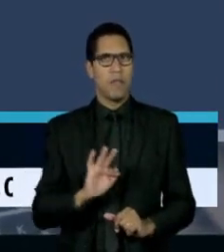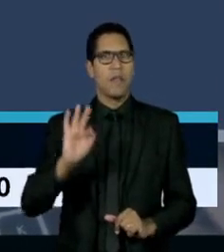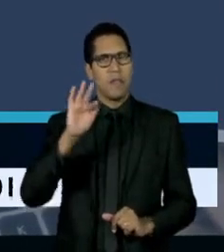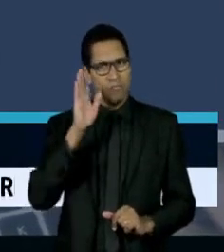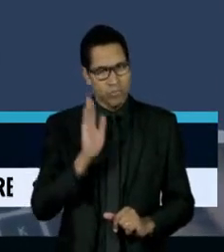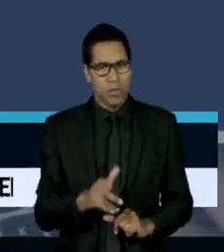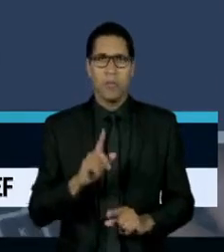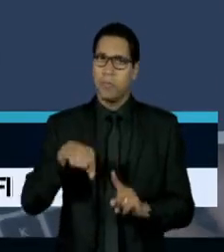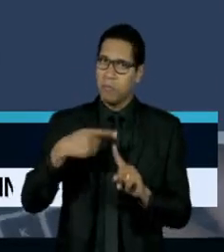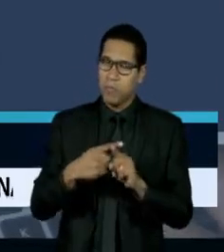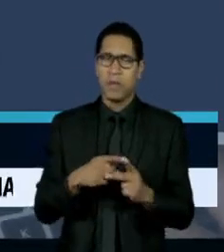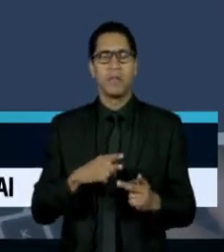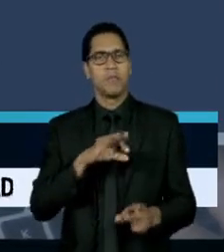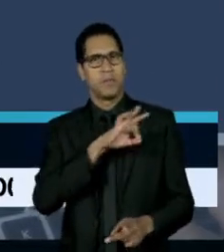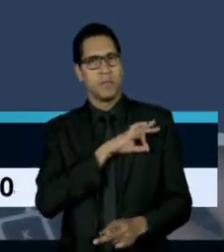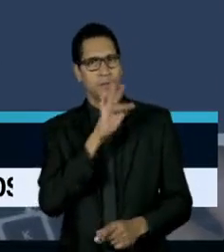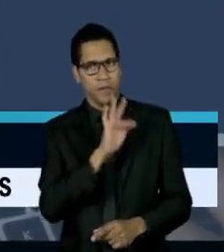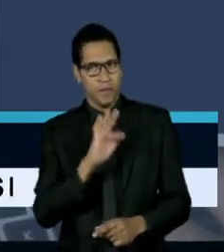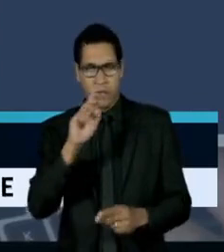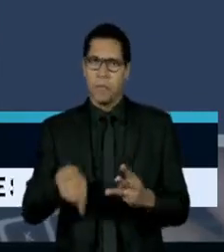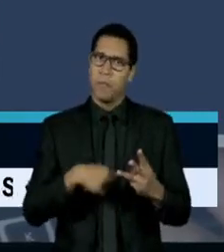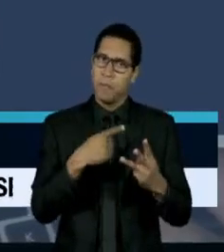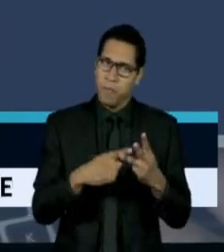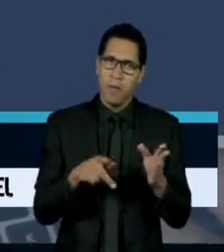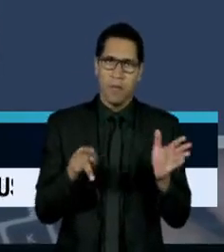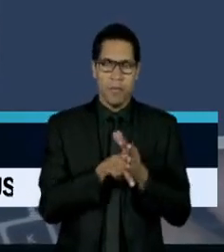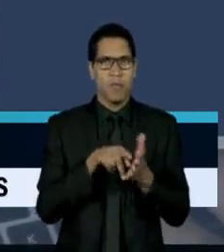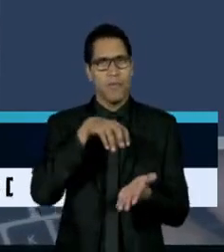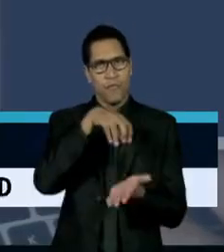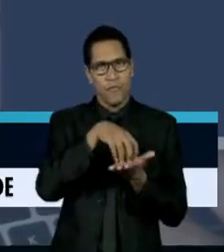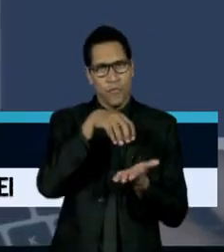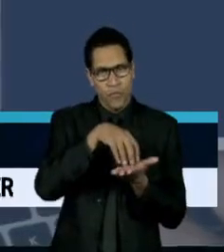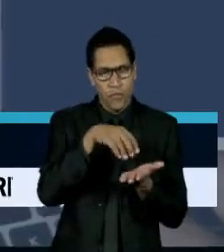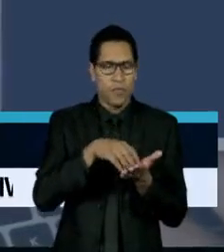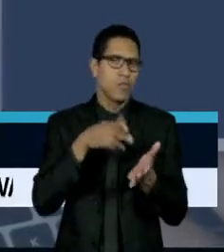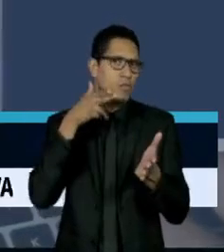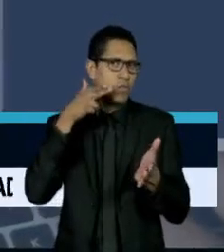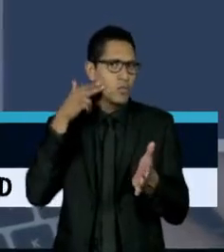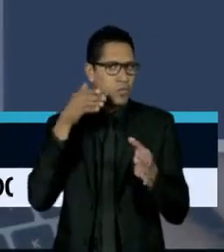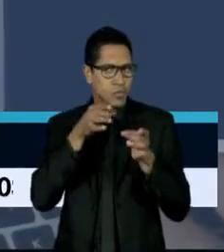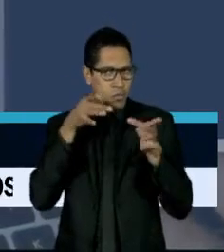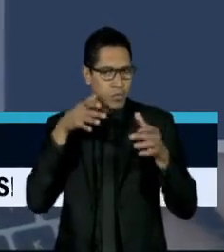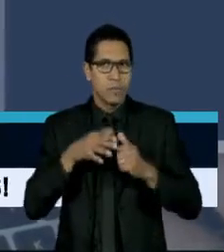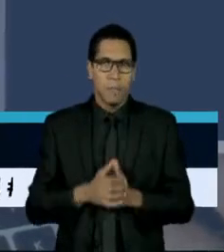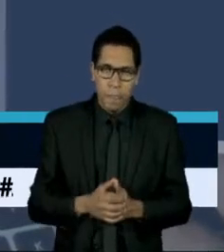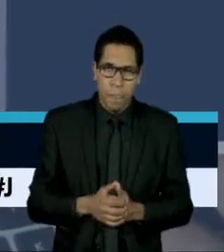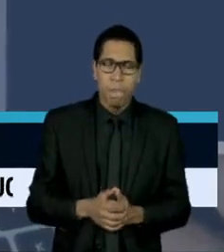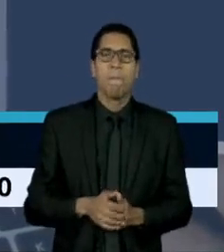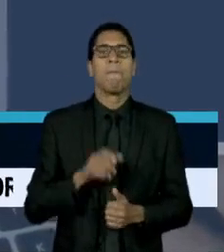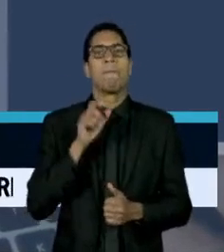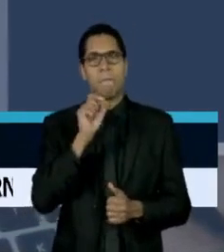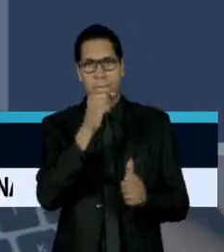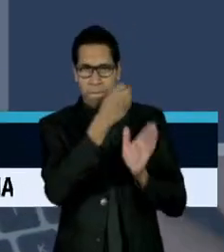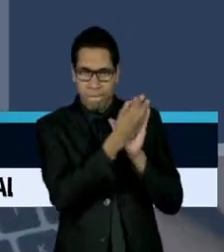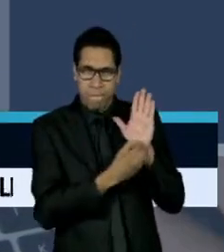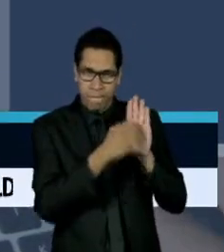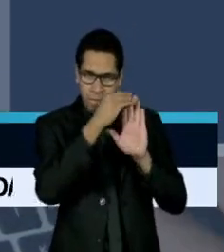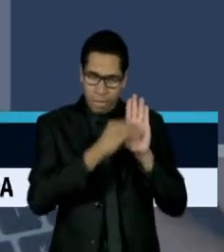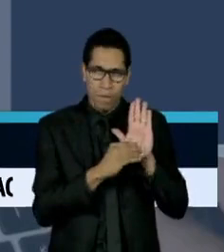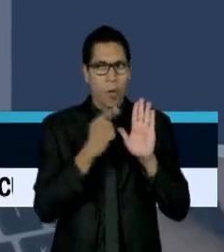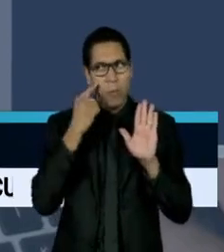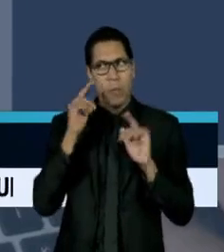à Polícia Federal e à Fundação Nacional do Índio. Nesses ofícios, indicamos a composição de uma quadrilha